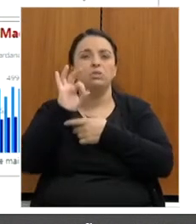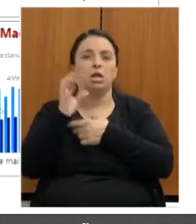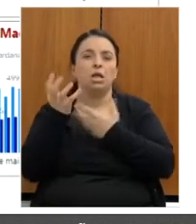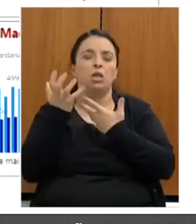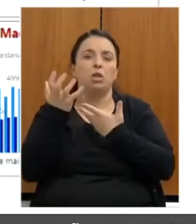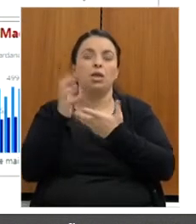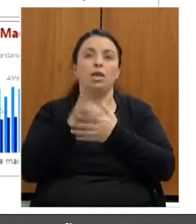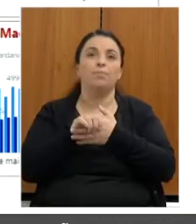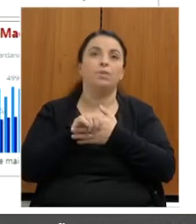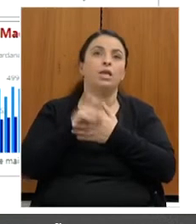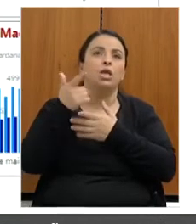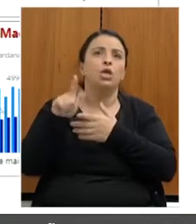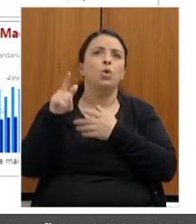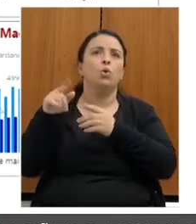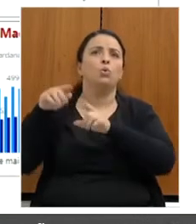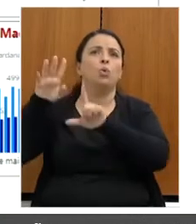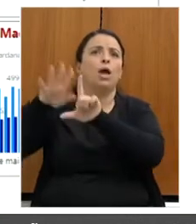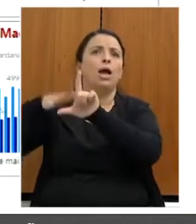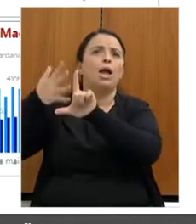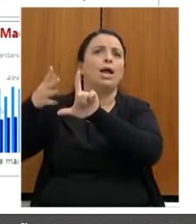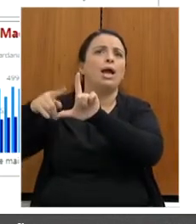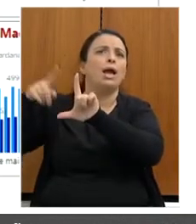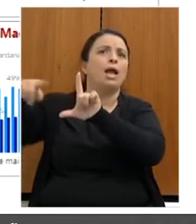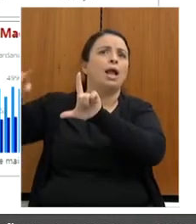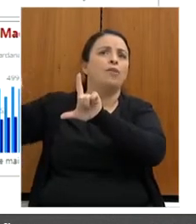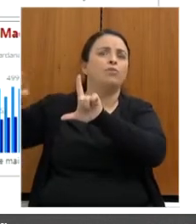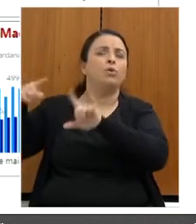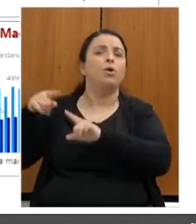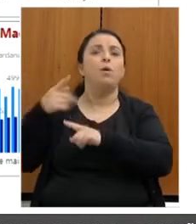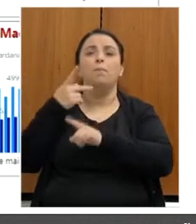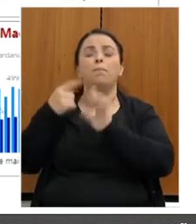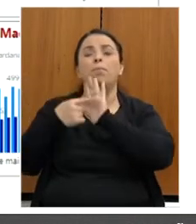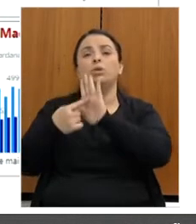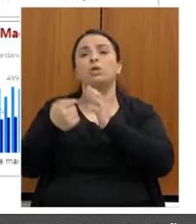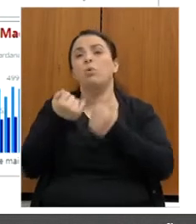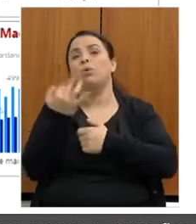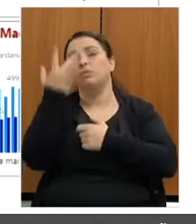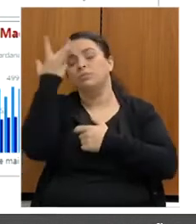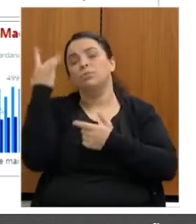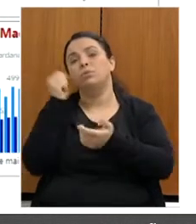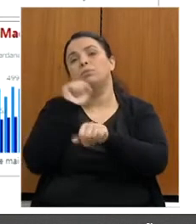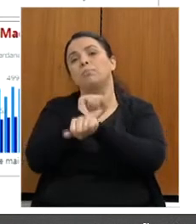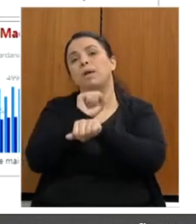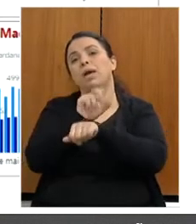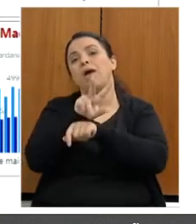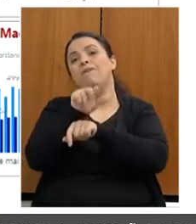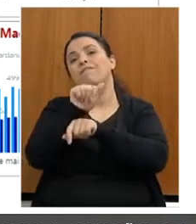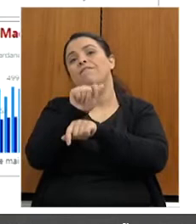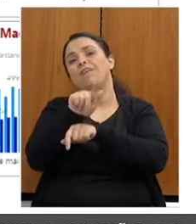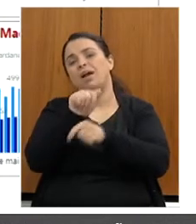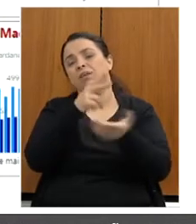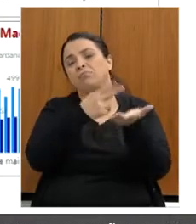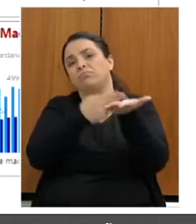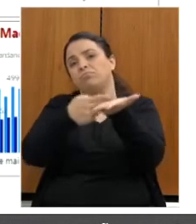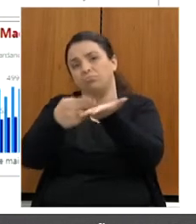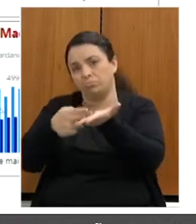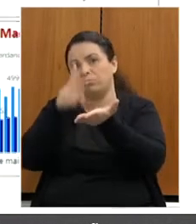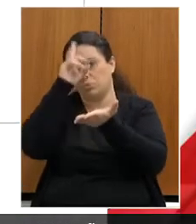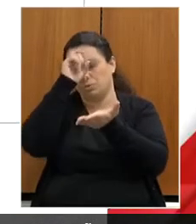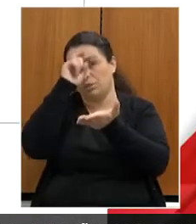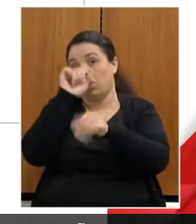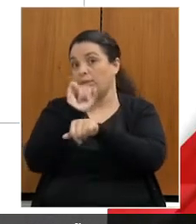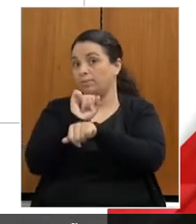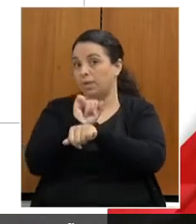esse gráfico mostra o número de pacientes aguardando leitos e vem caindo sistematicamente. Pode passar.